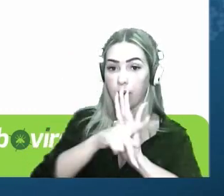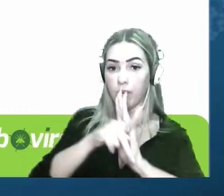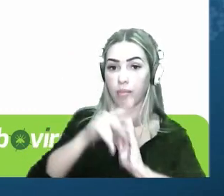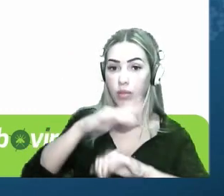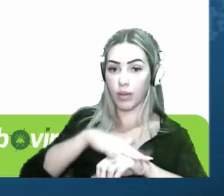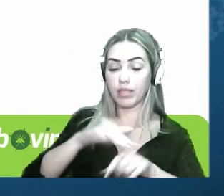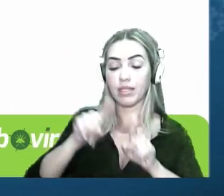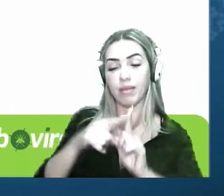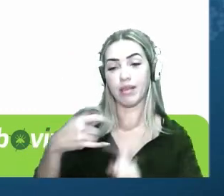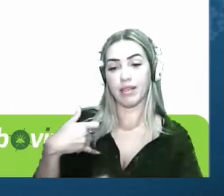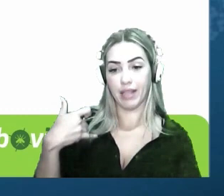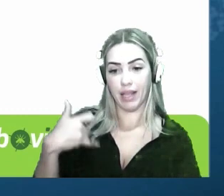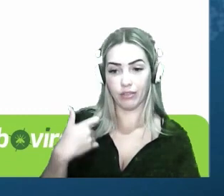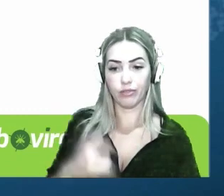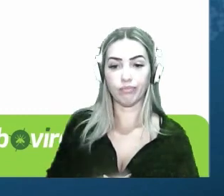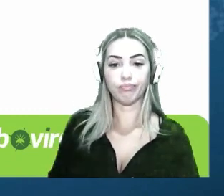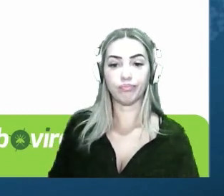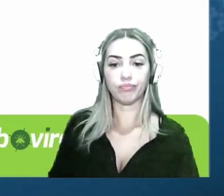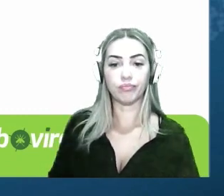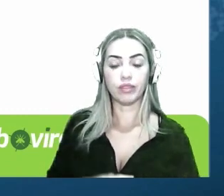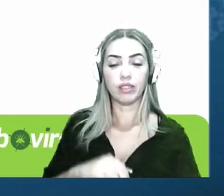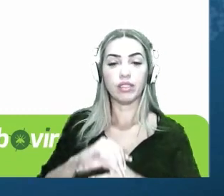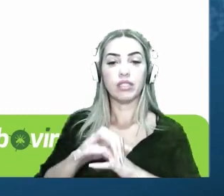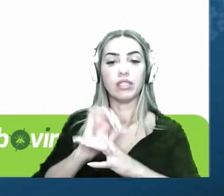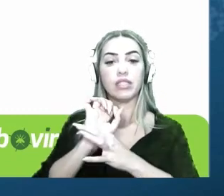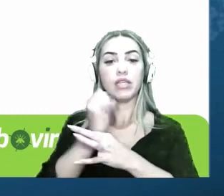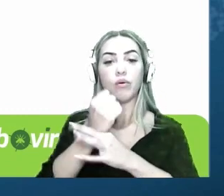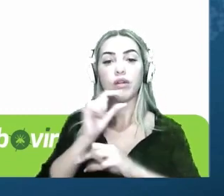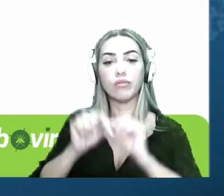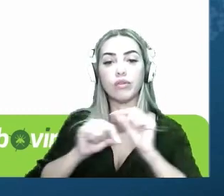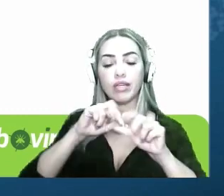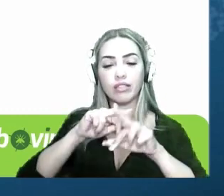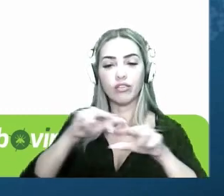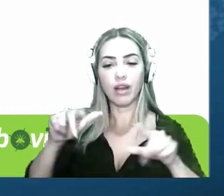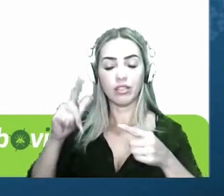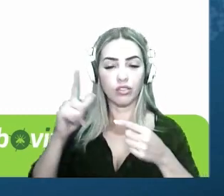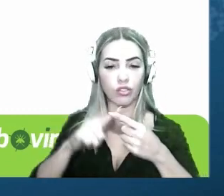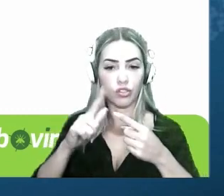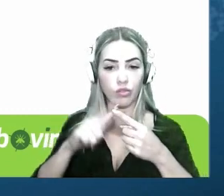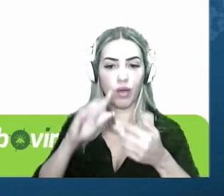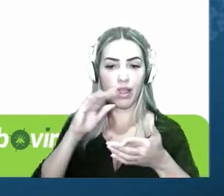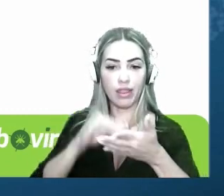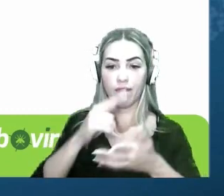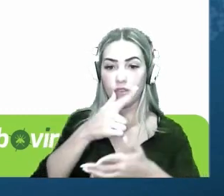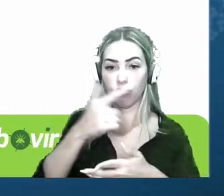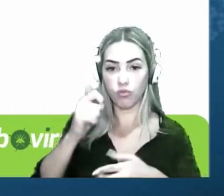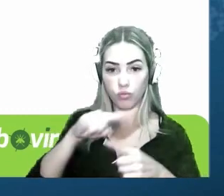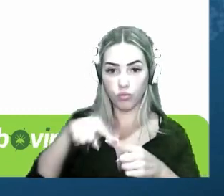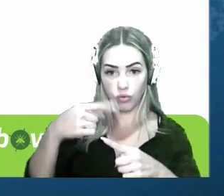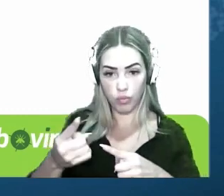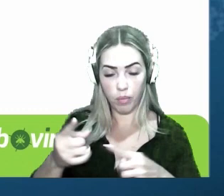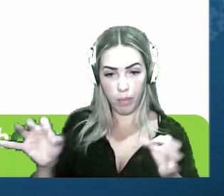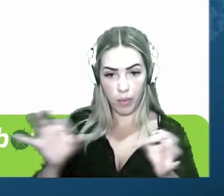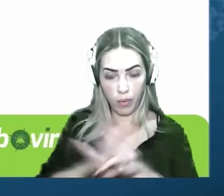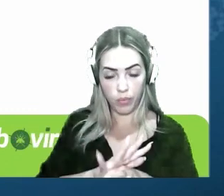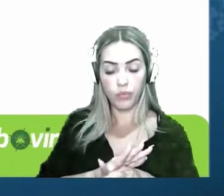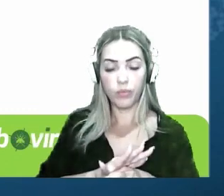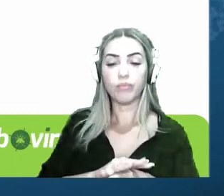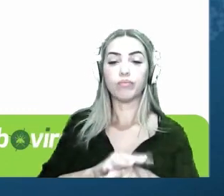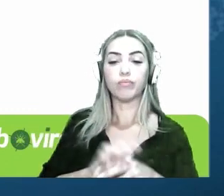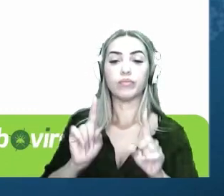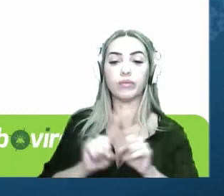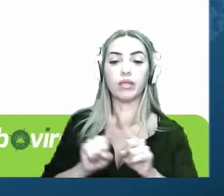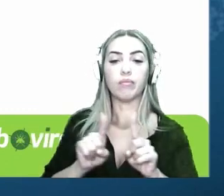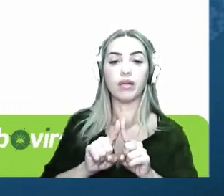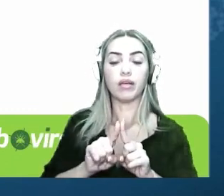Tá? E de segurança, as reações adversas associadas até 21 dias após vacinação. E também, depois, a gente